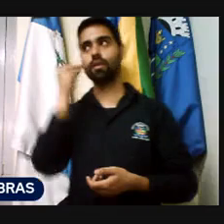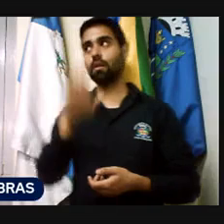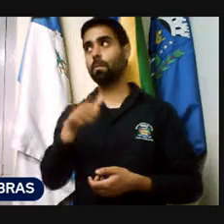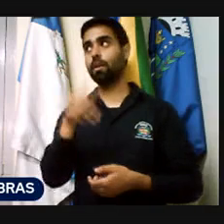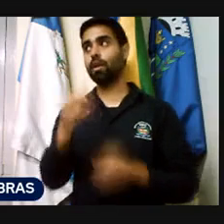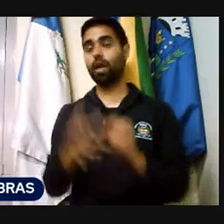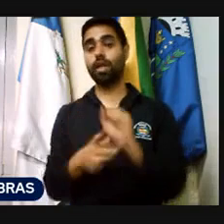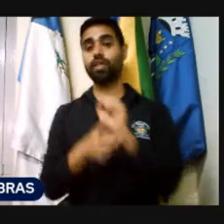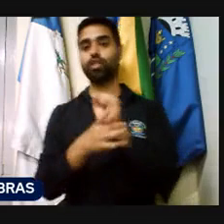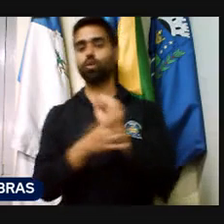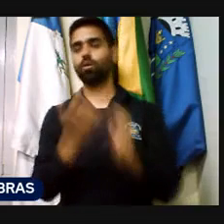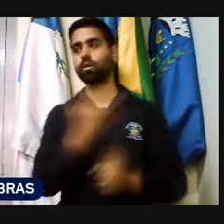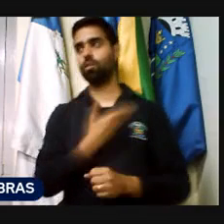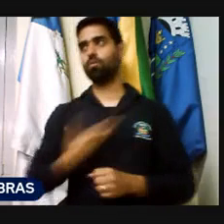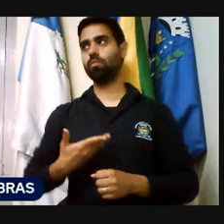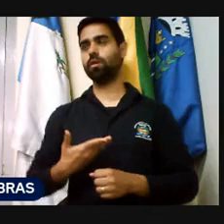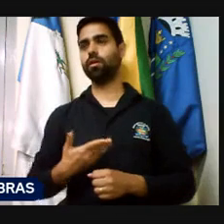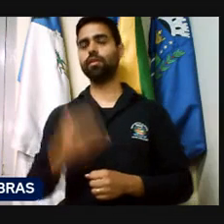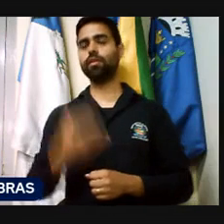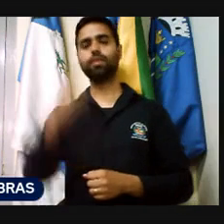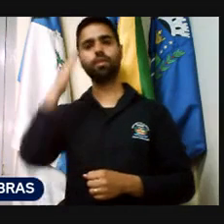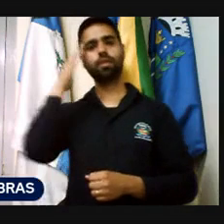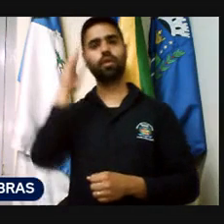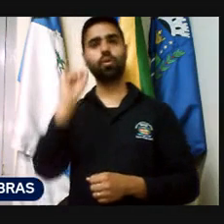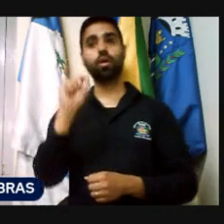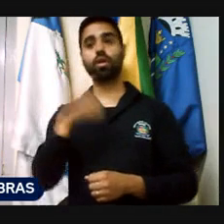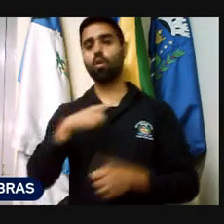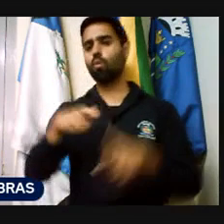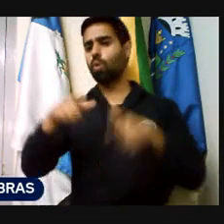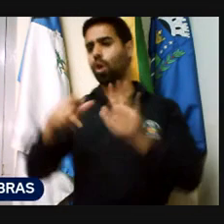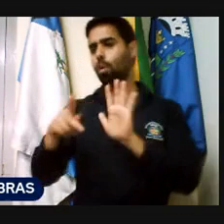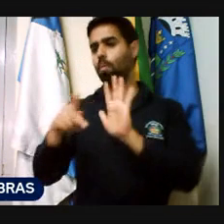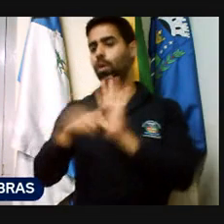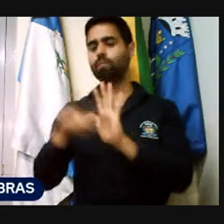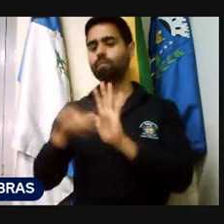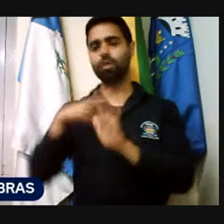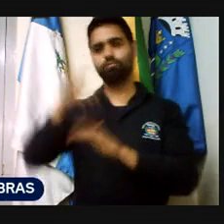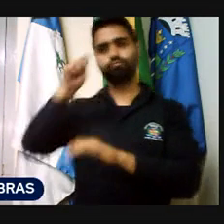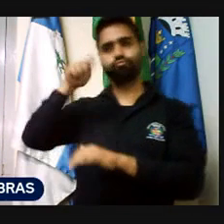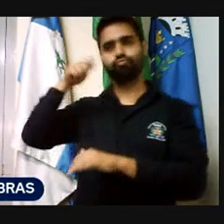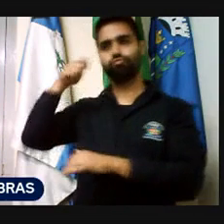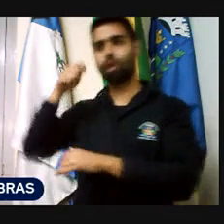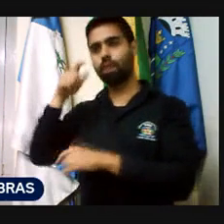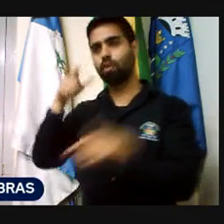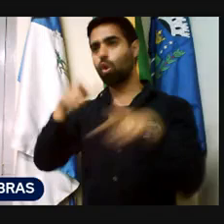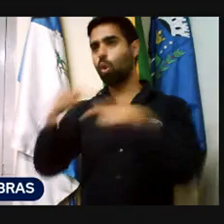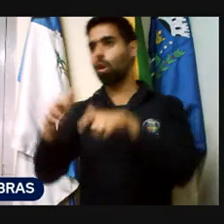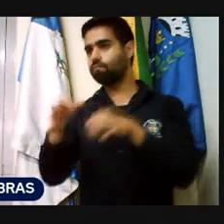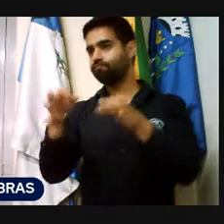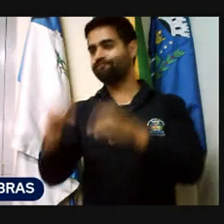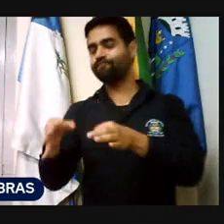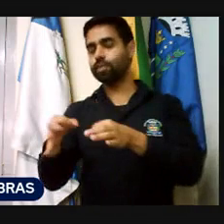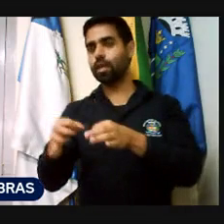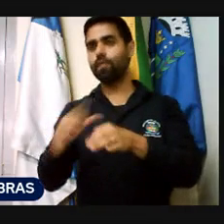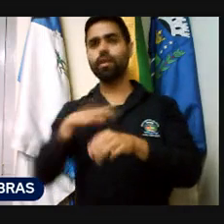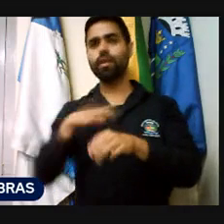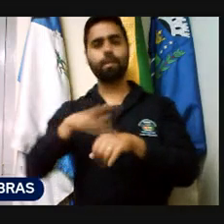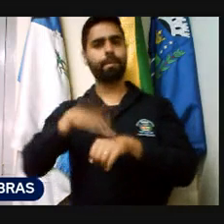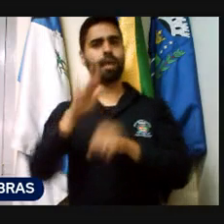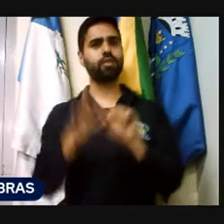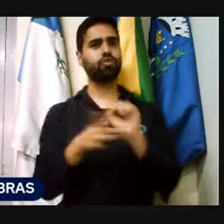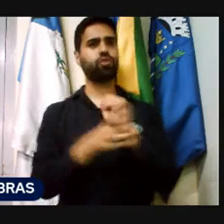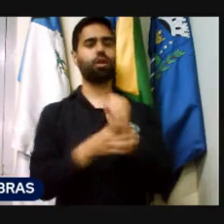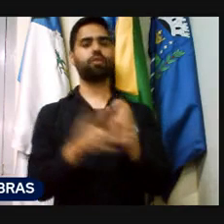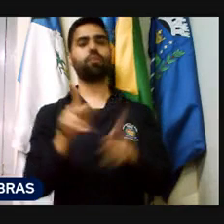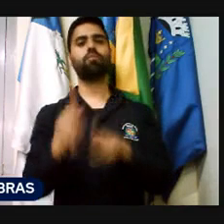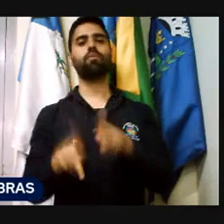segurança pública em nosso município, entendemos que uma central de monitoramento com câmeras instaladas em pontos estratégicos de nossa cidade traria maior segurança à